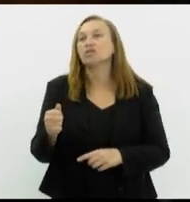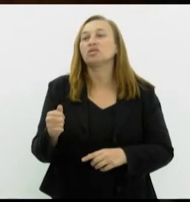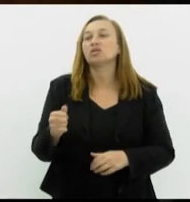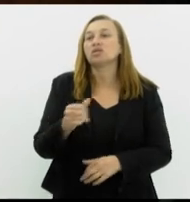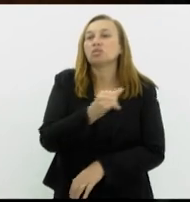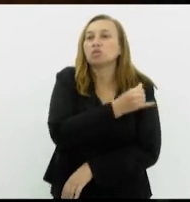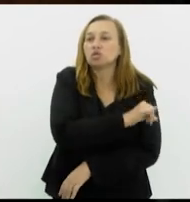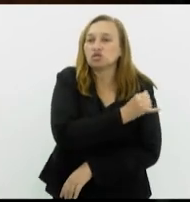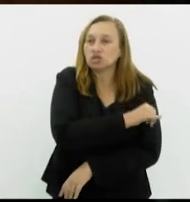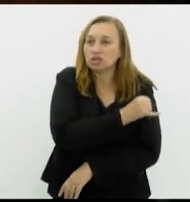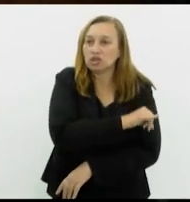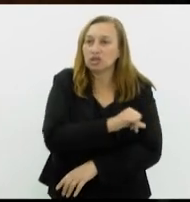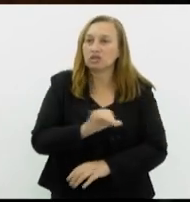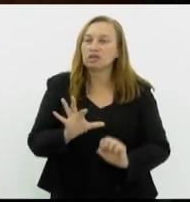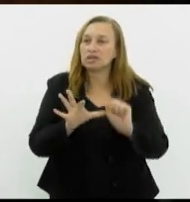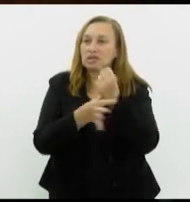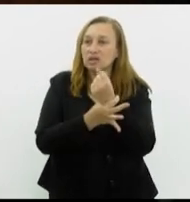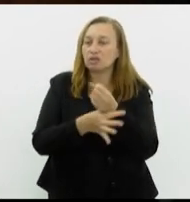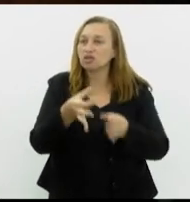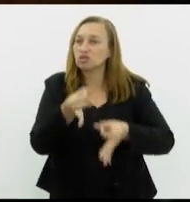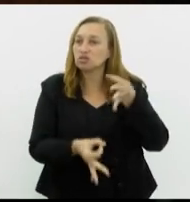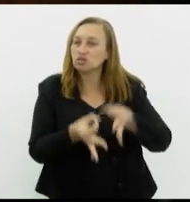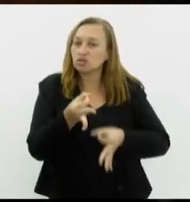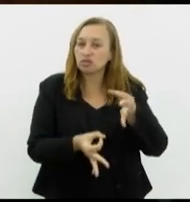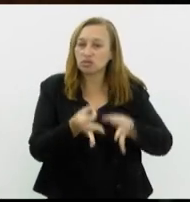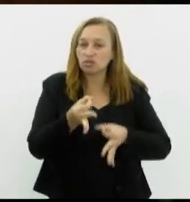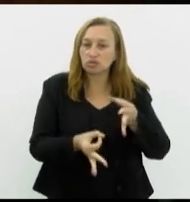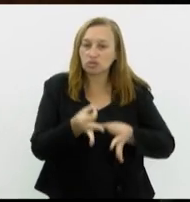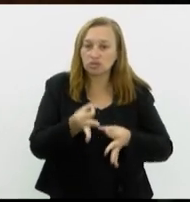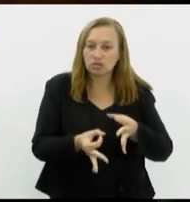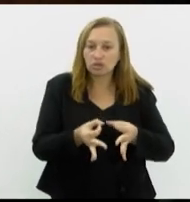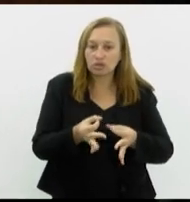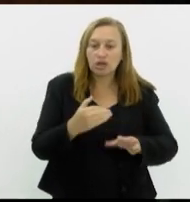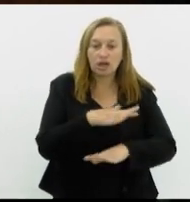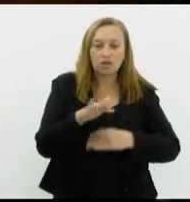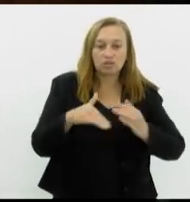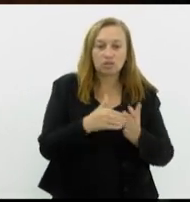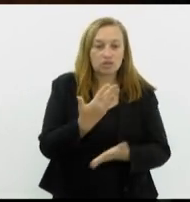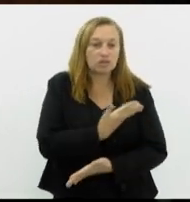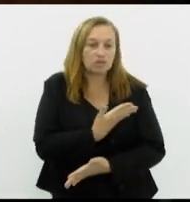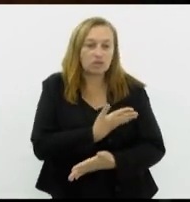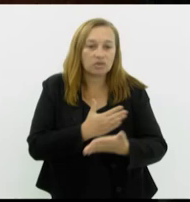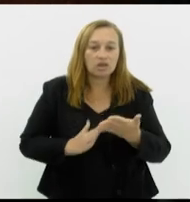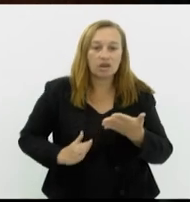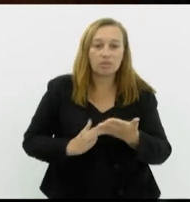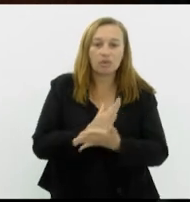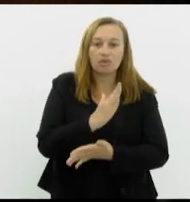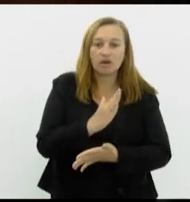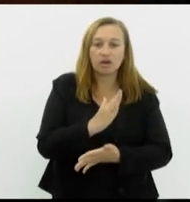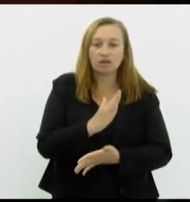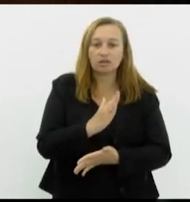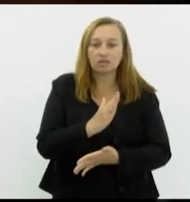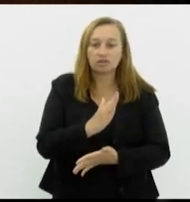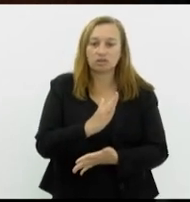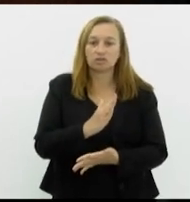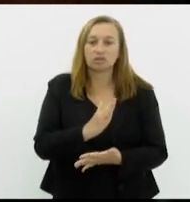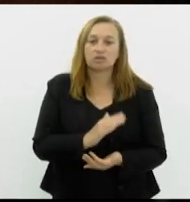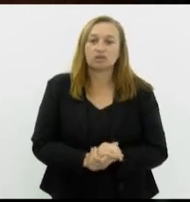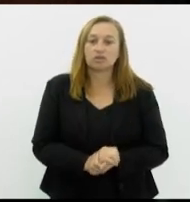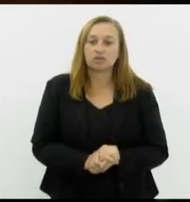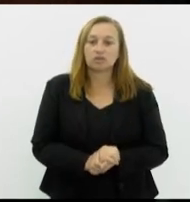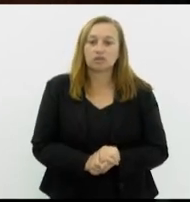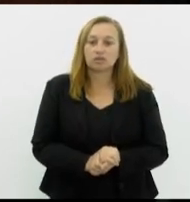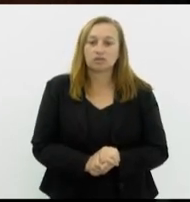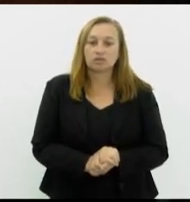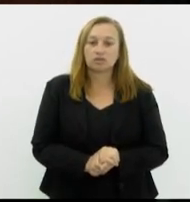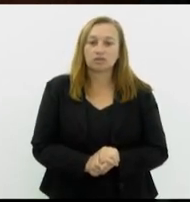um ganho para o servidor público. Agradecer a todos os colegas que aprovaram por unanimidade o projeto sobre a